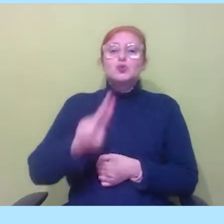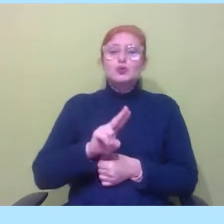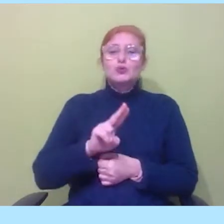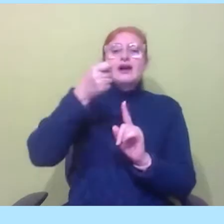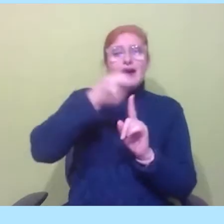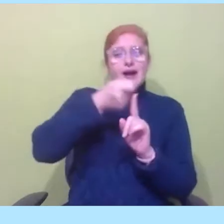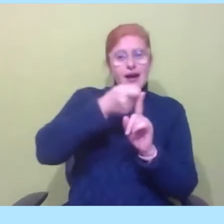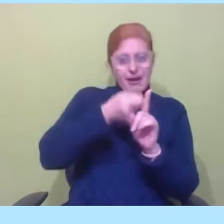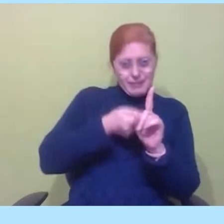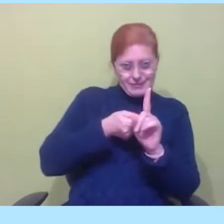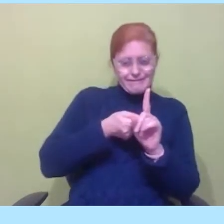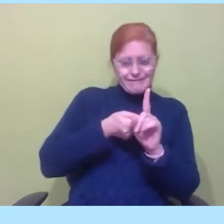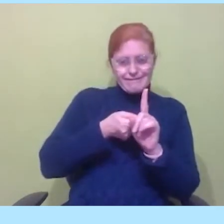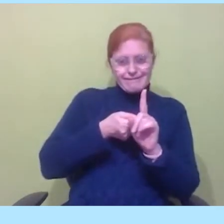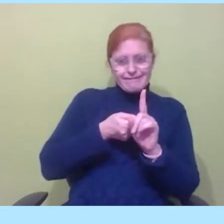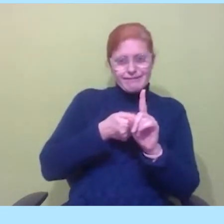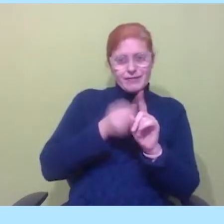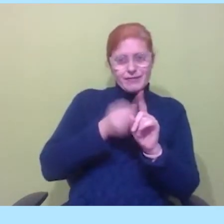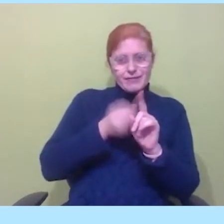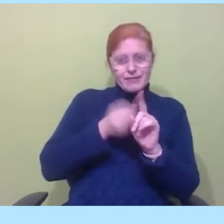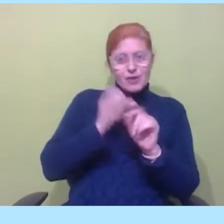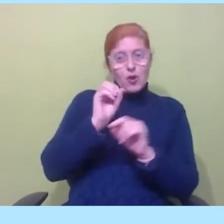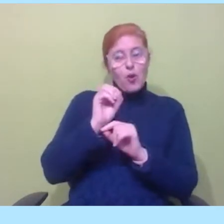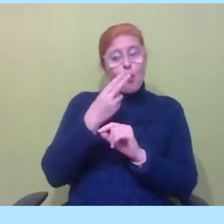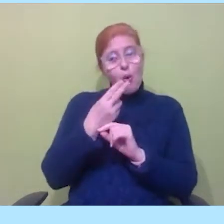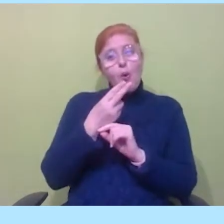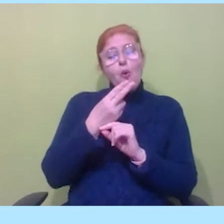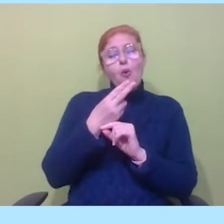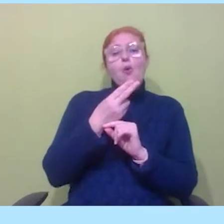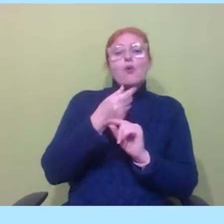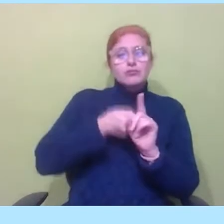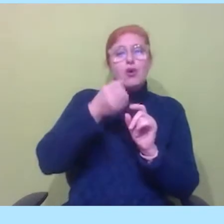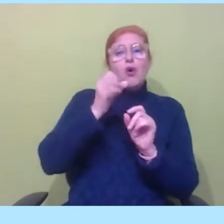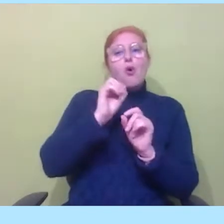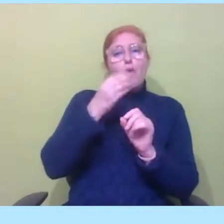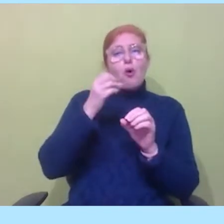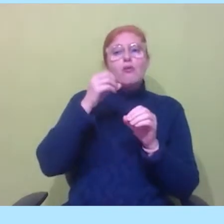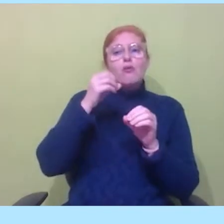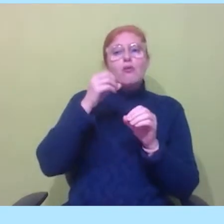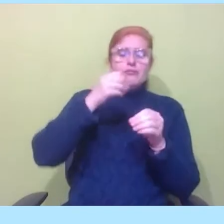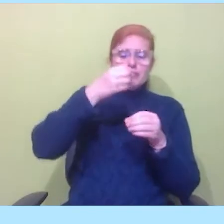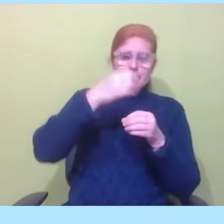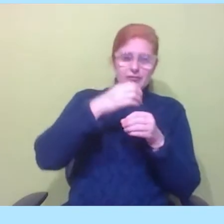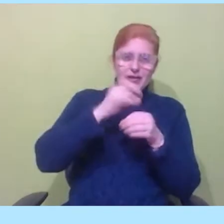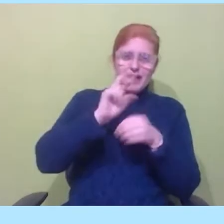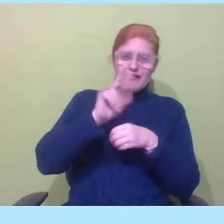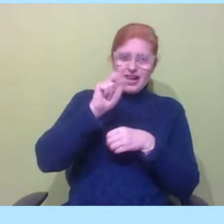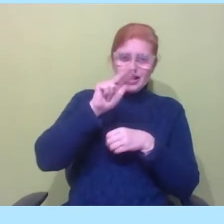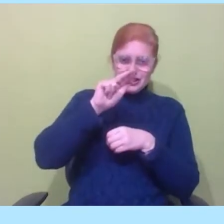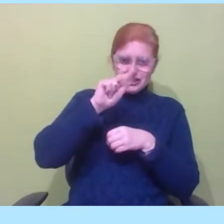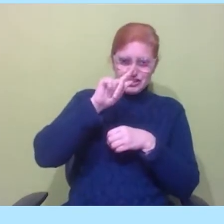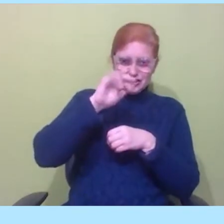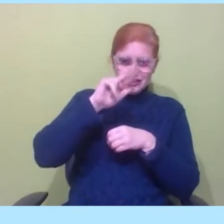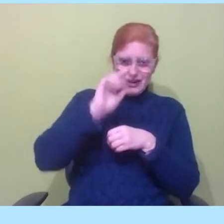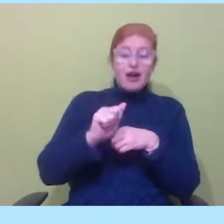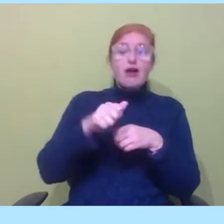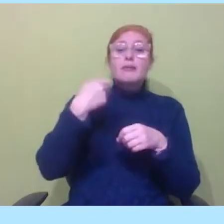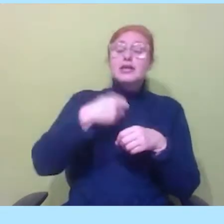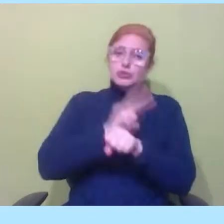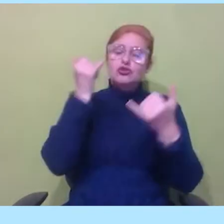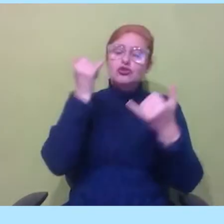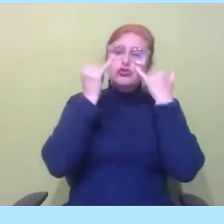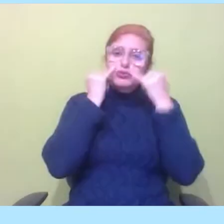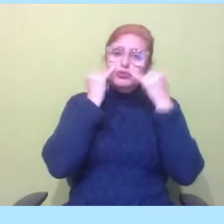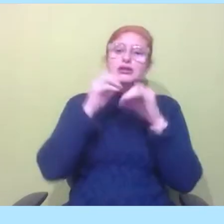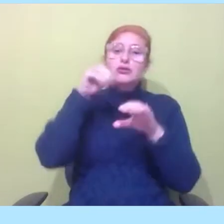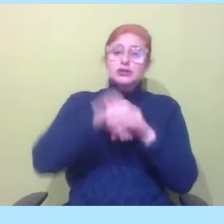peniana, ou a camisinha vaginal, a gente precisa aprender a usar proteções de dados também na internet.